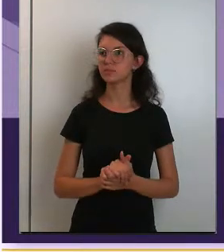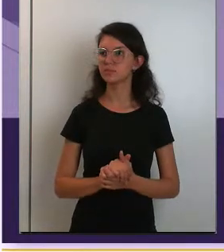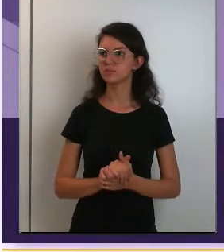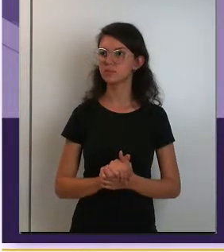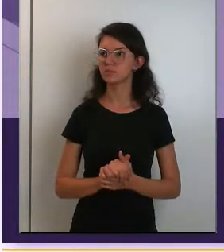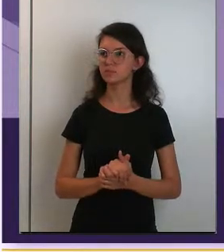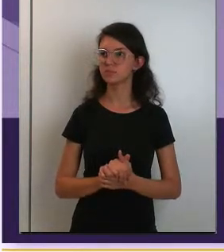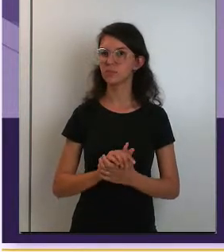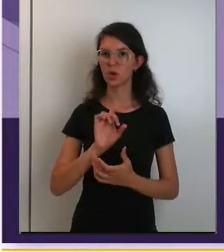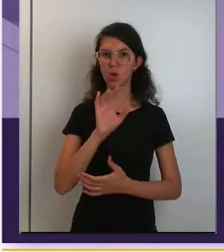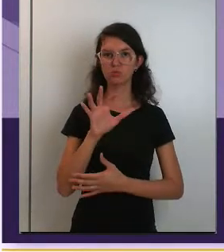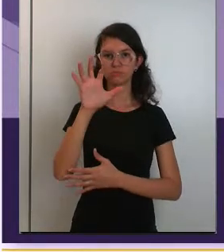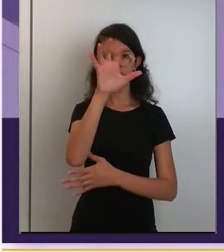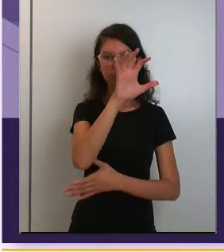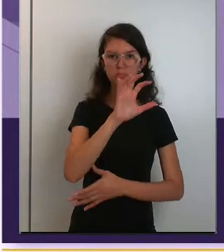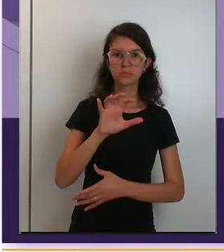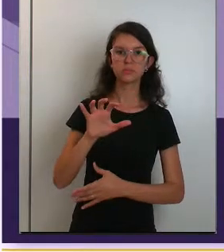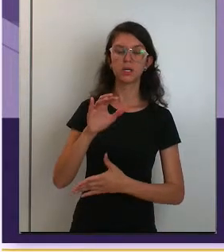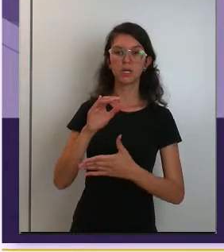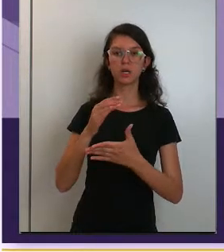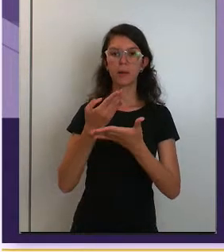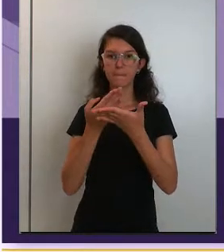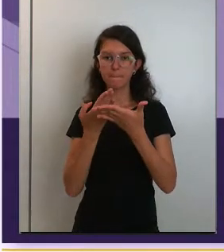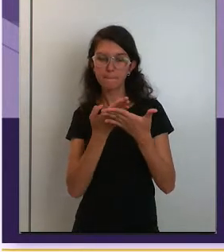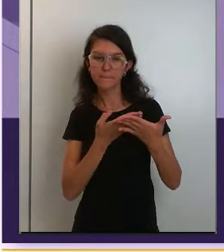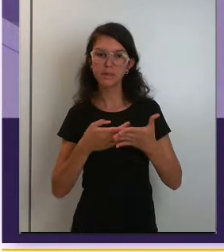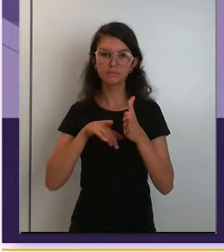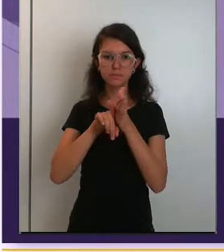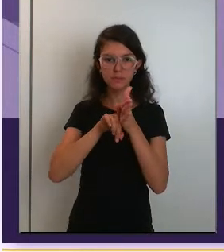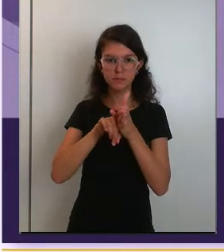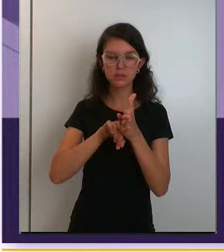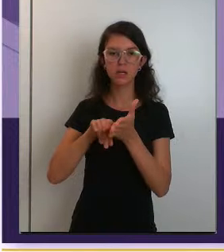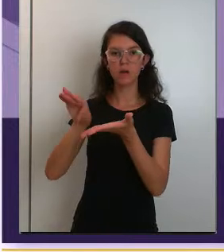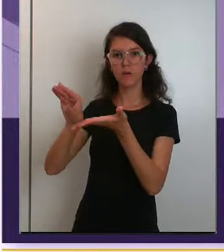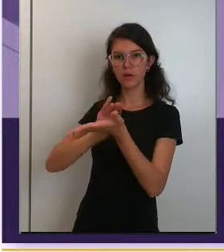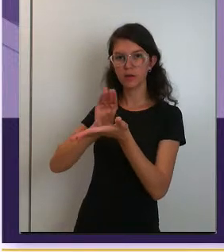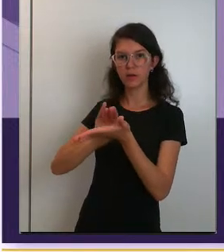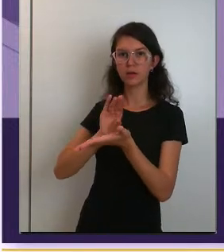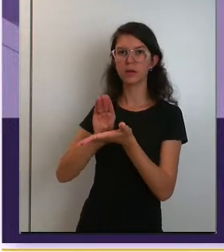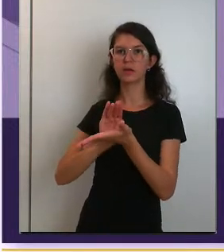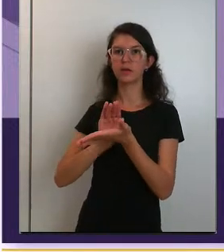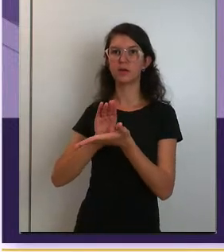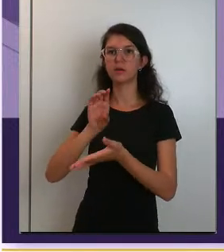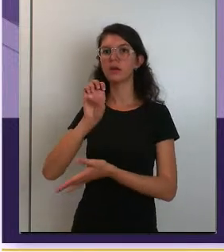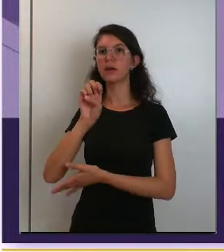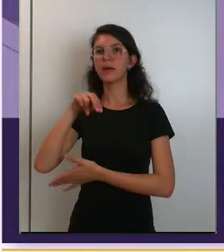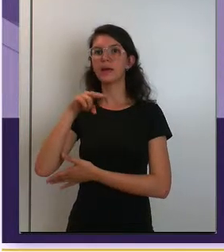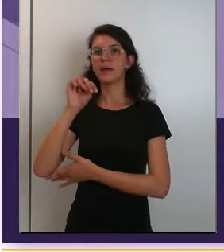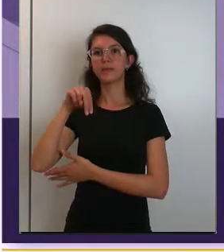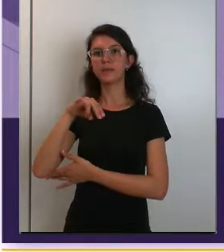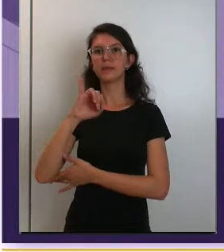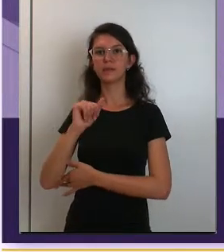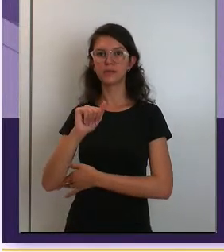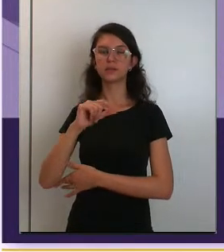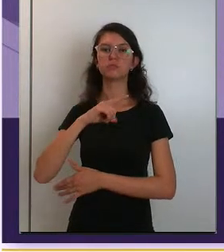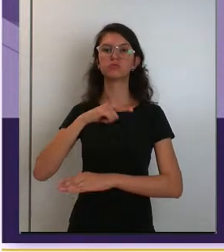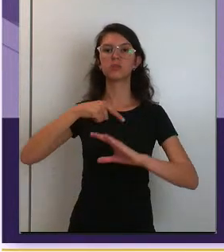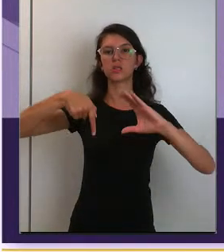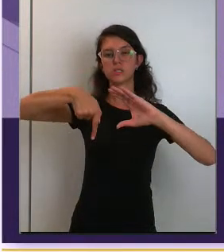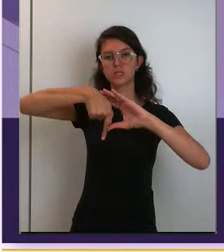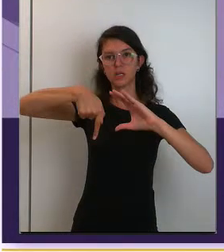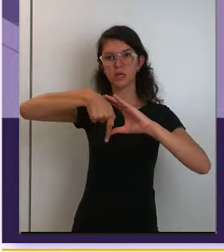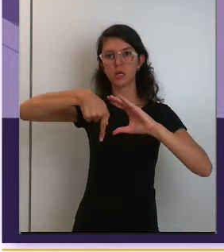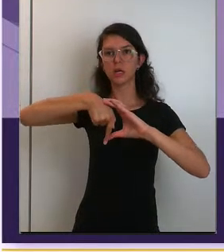um cenário geral, esse estudo ele foi financiado aí pelo Enari, financiado pelo CNPq, pelo